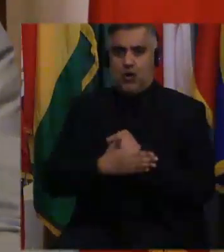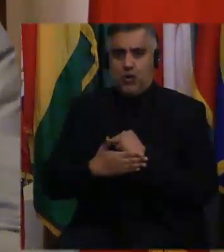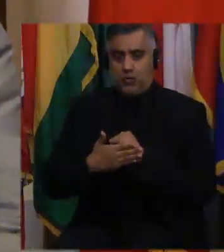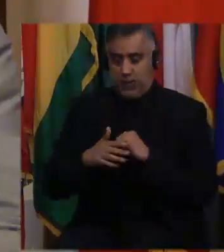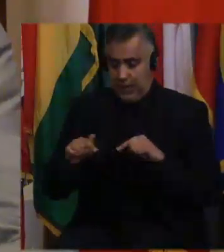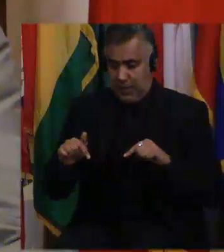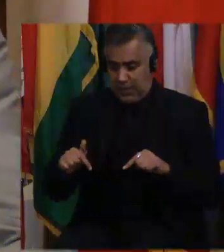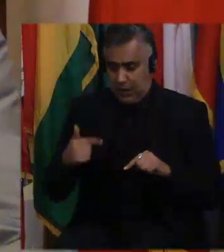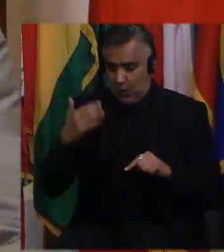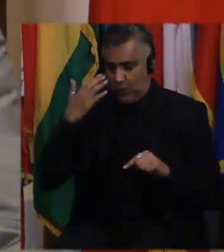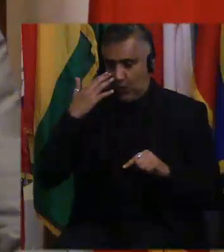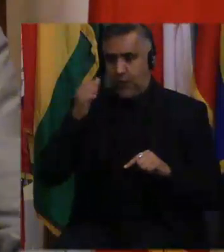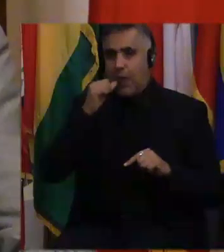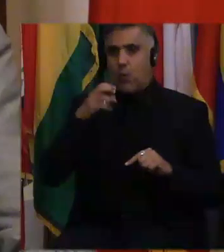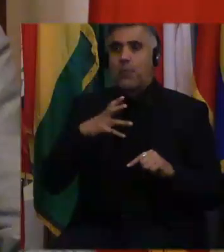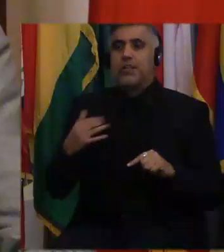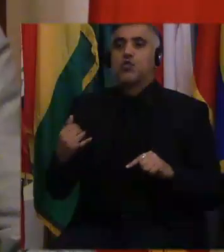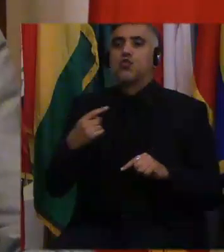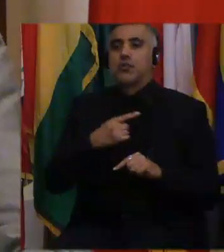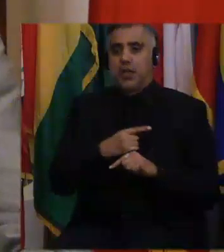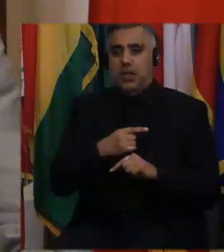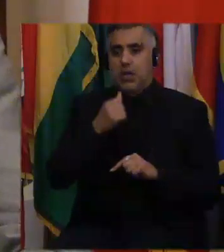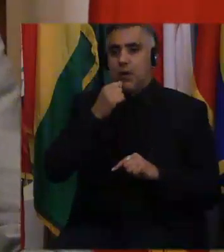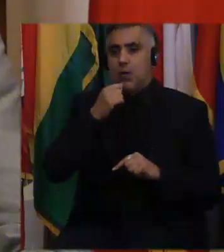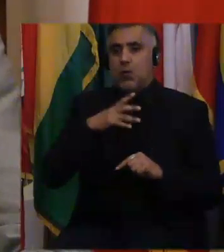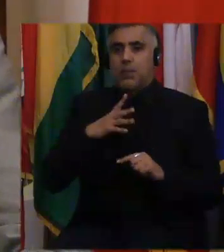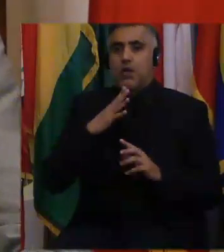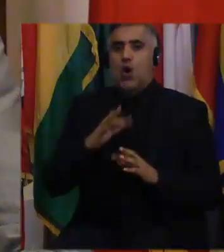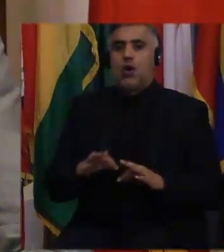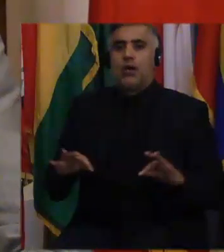as mulheres hoje são um importante